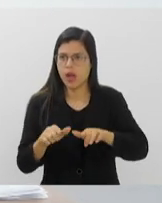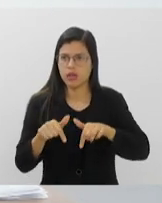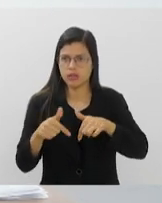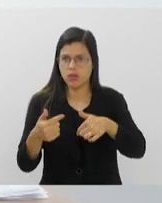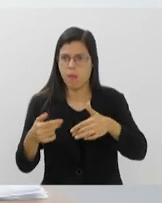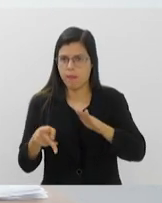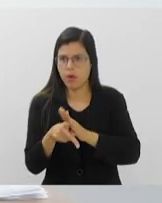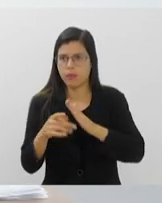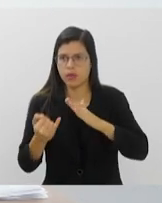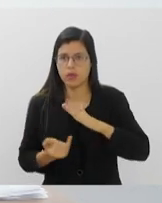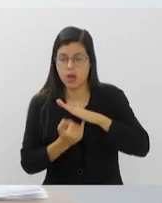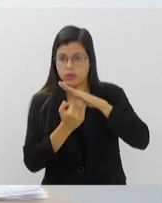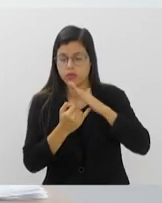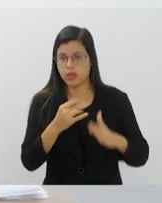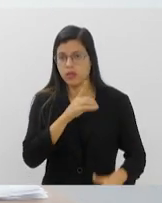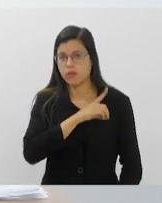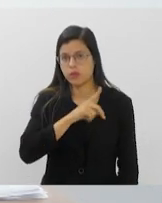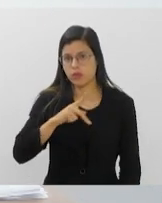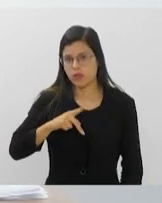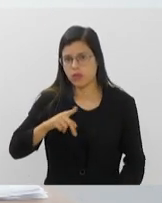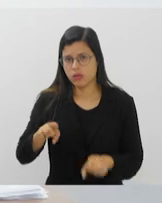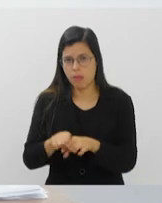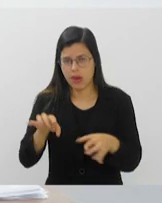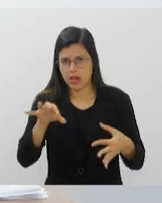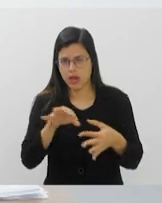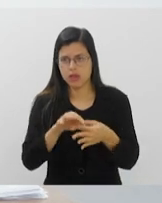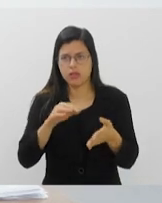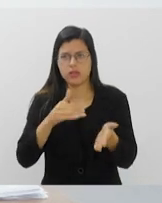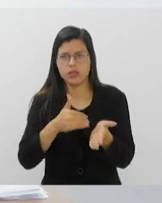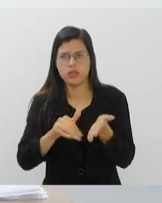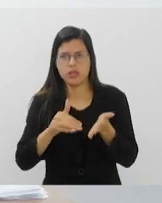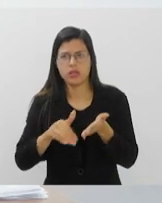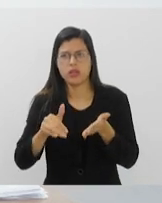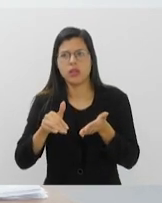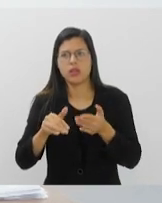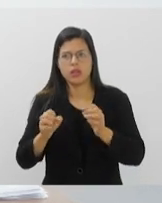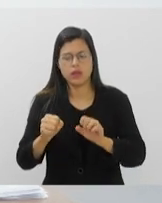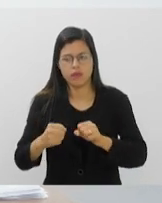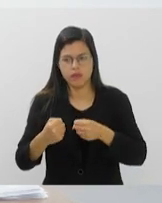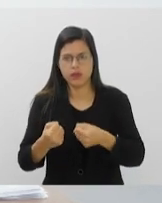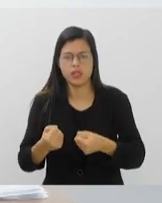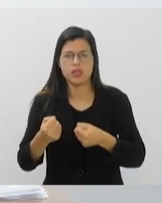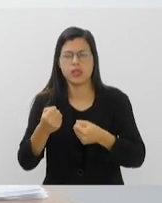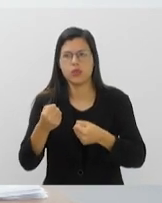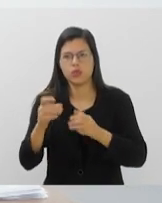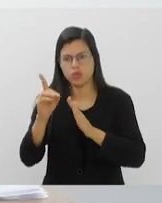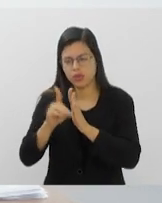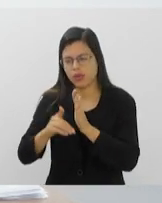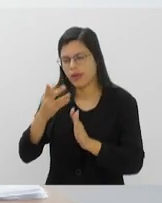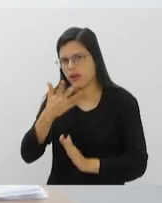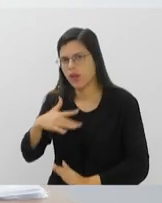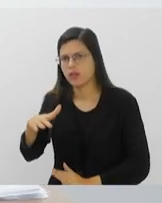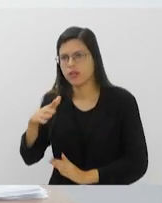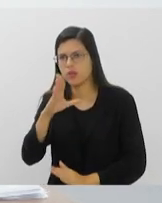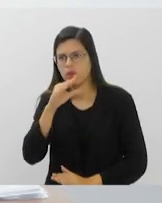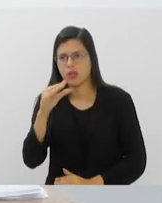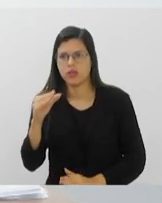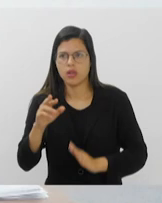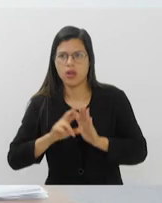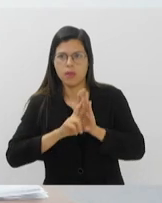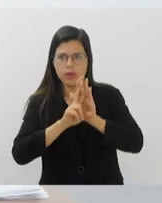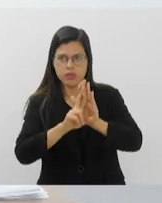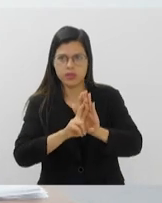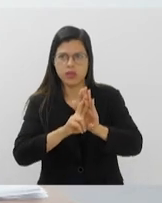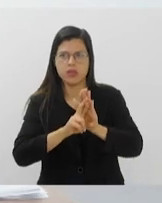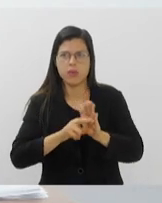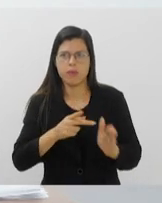Defensoria Pública também integra o Conselho Estadual de defesa da Criança e Adolescente que tá aqui representado pelo presidente que é subsecretário agora